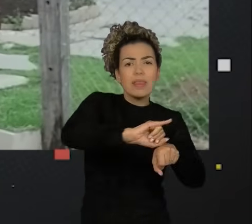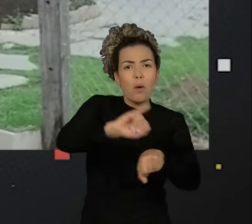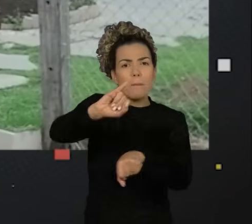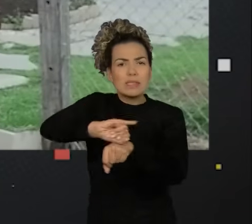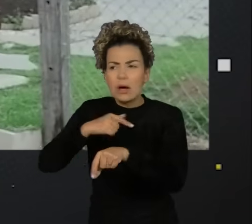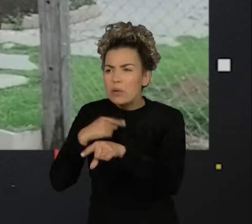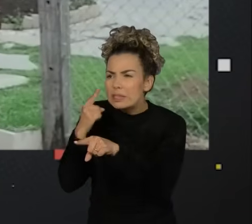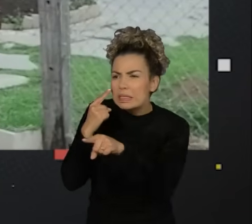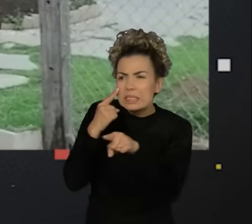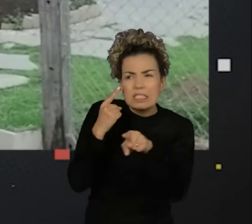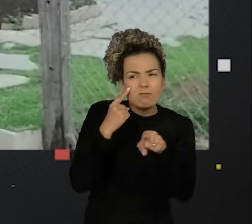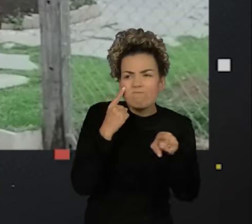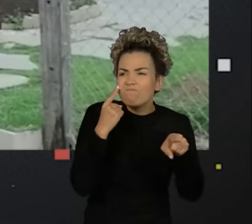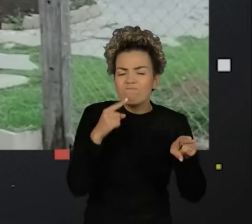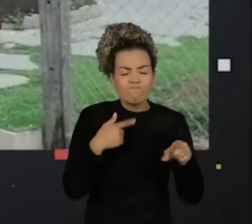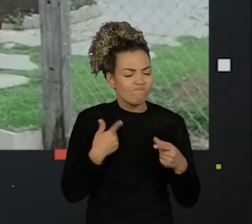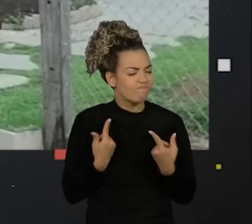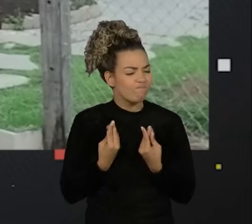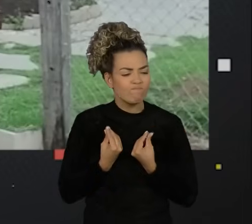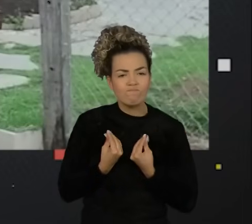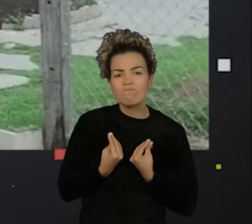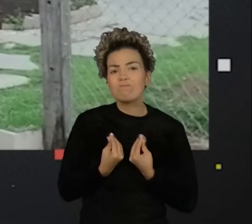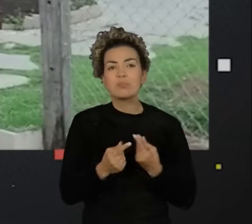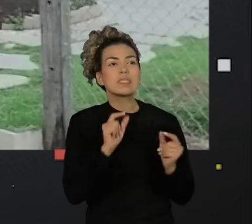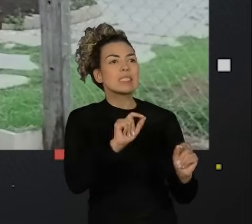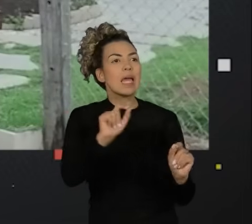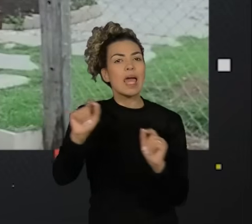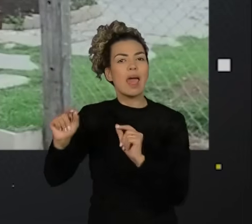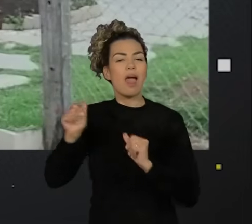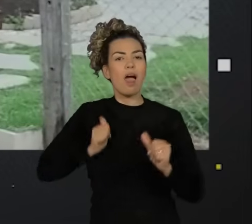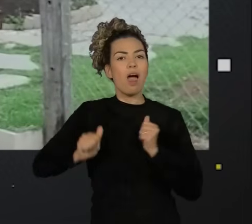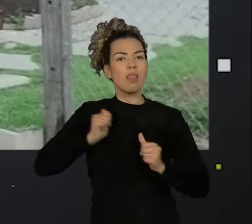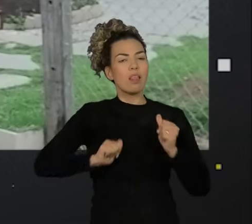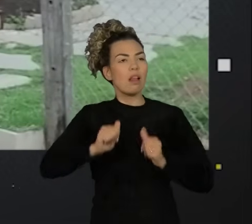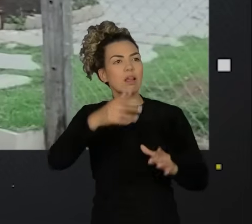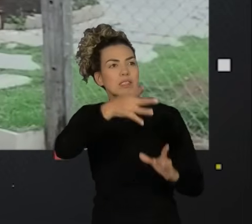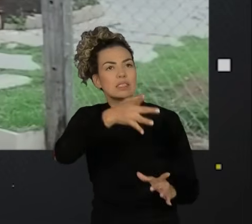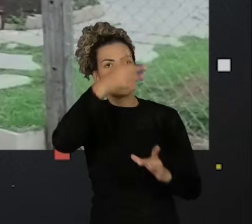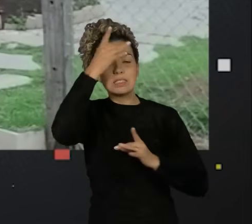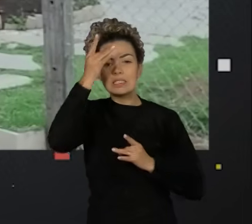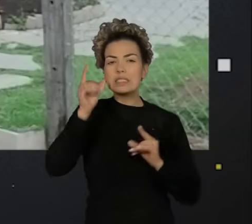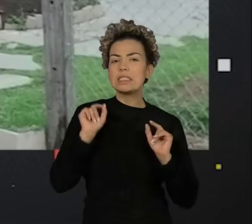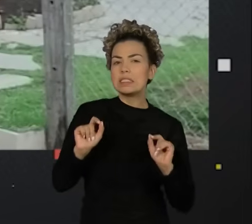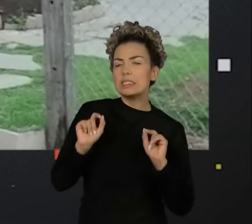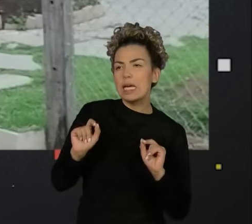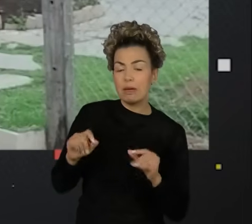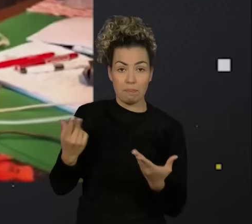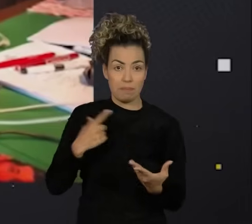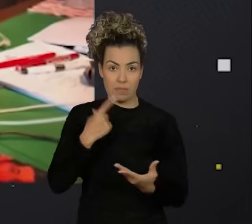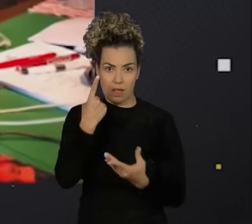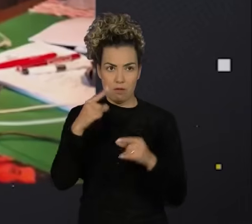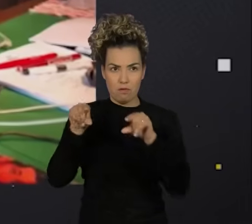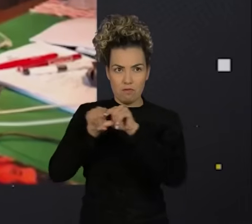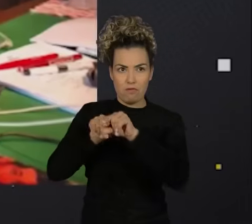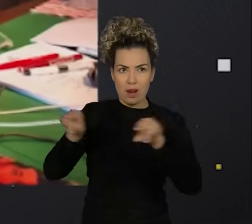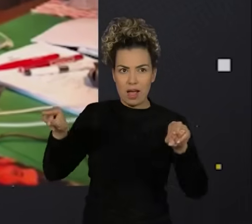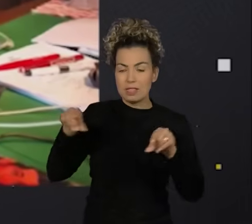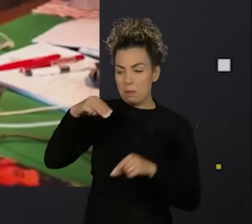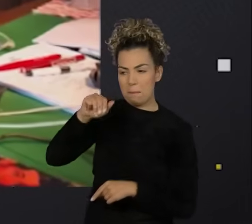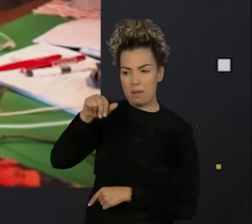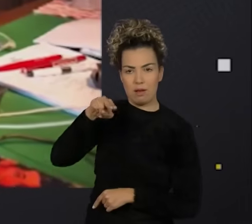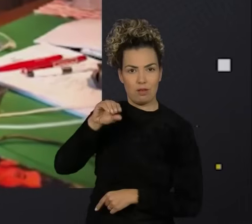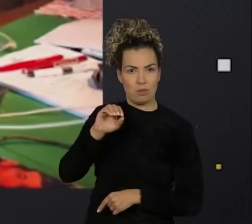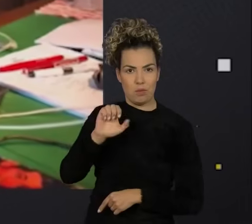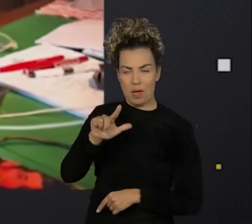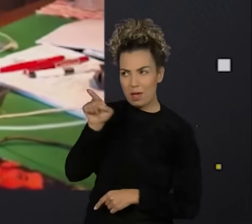achar essa atriz para fazer essa personagem. E o Manuel Carlos sempre me falava uma frase. Ele falava assim,